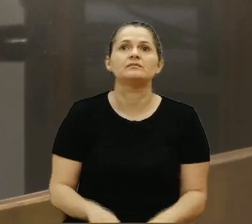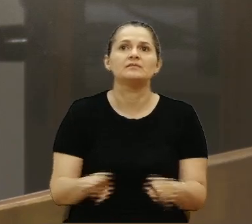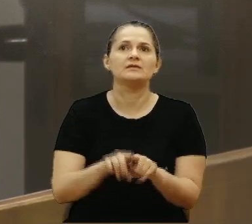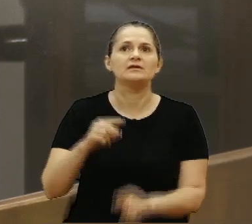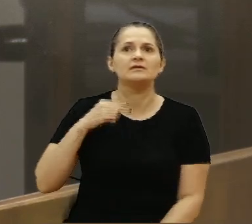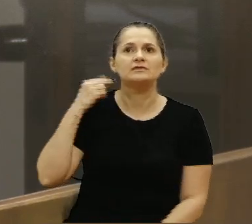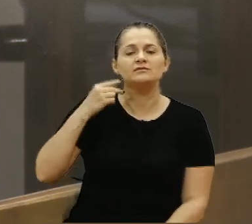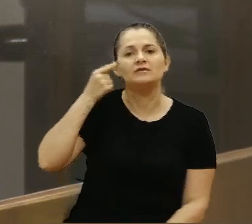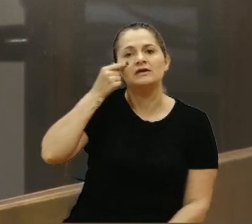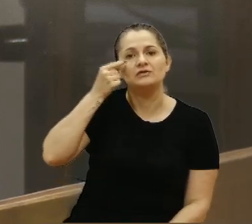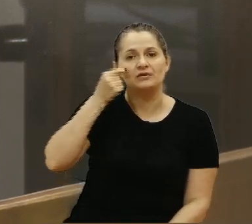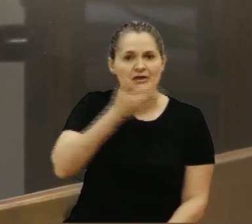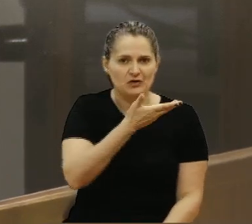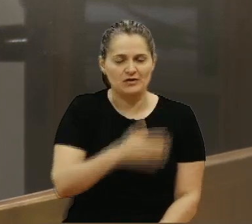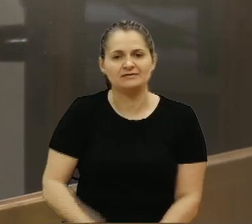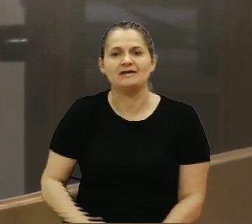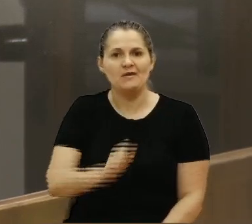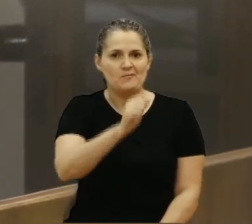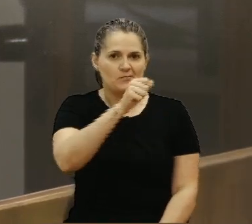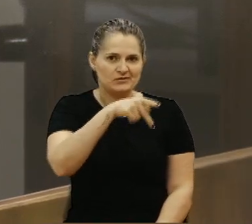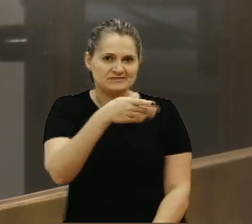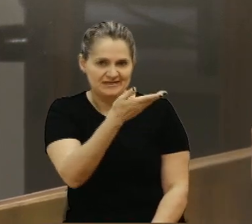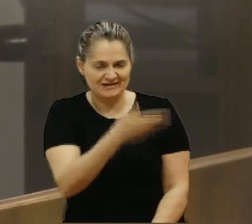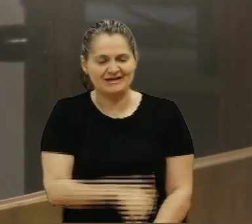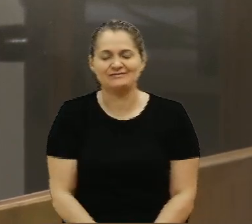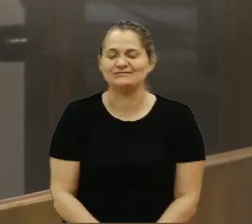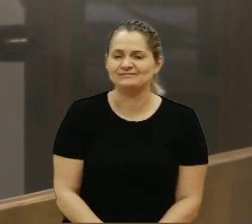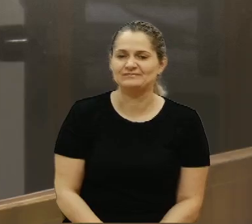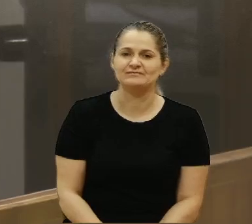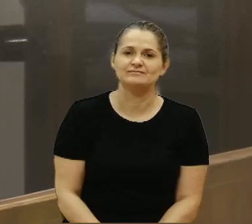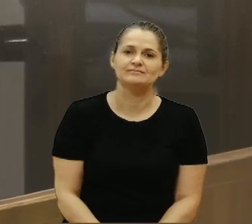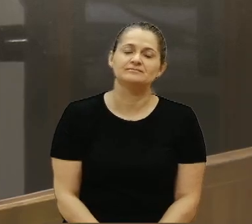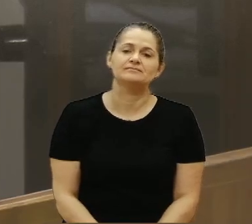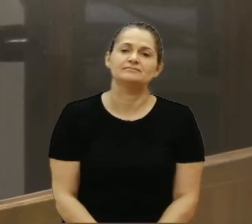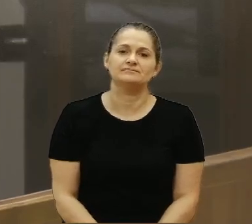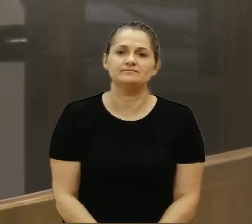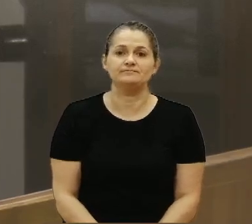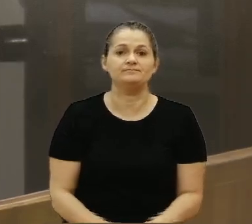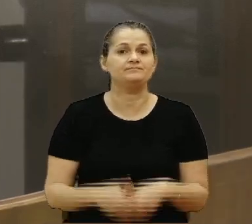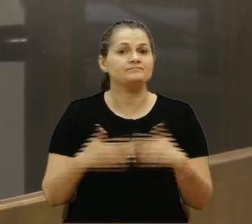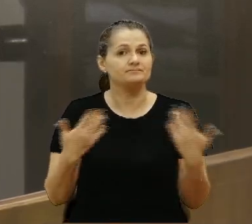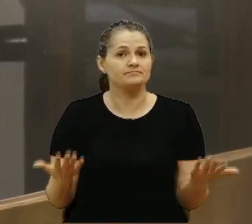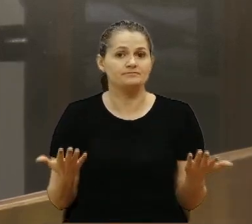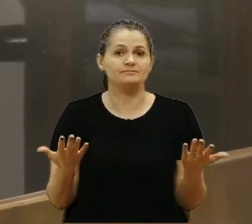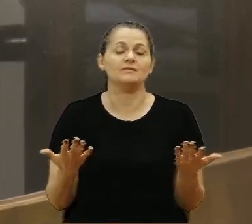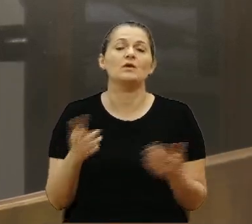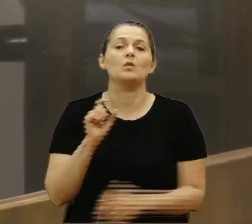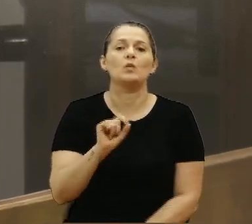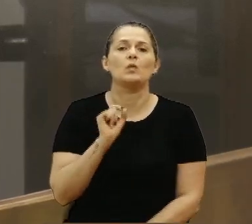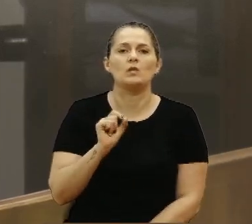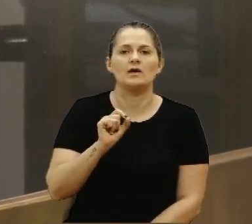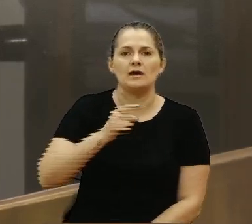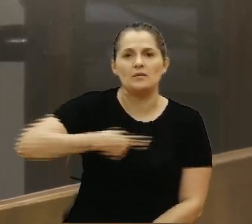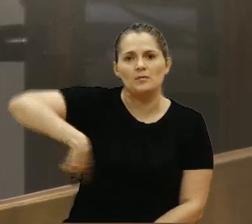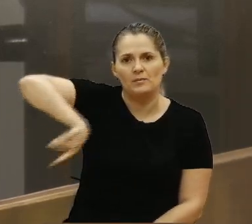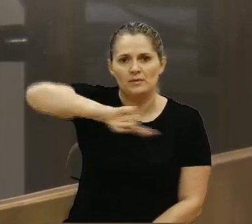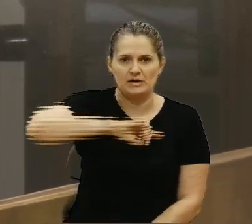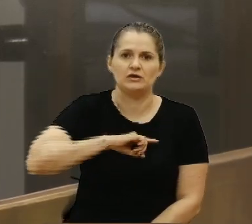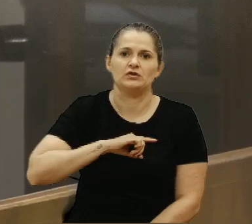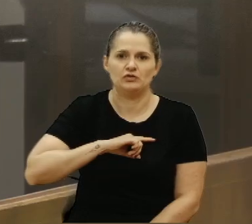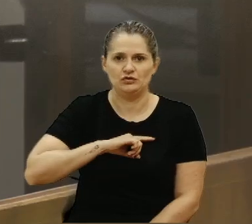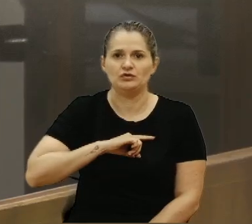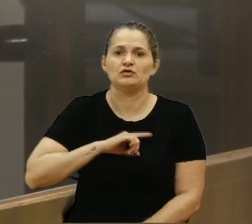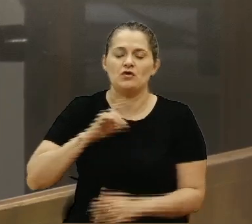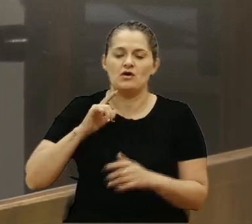Eloy Frisso, que é aposentado aqui, né? Bom, isso fez com que, para os servidores